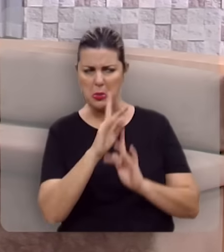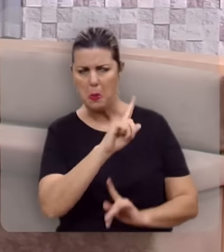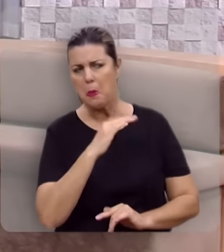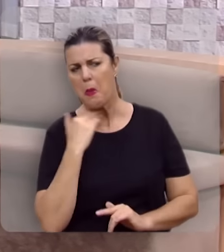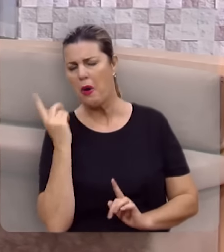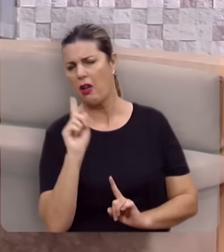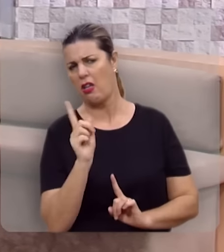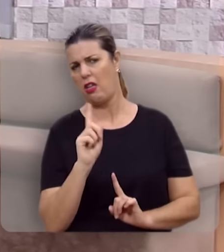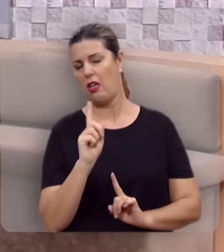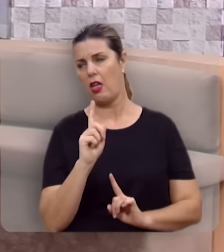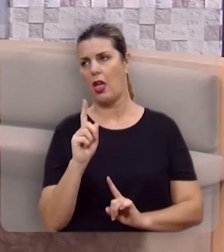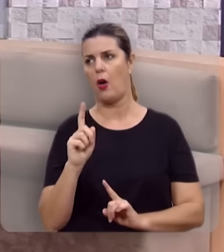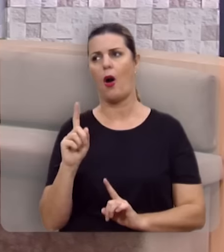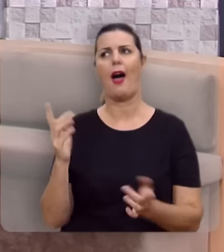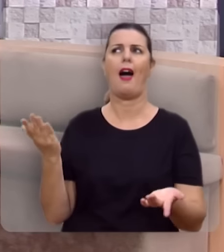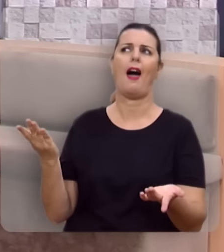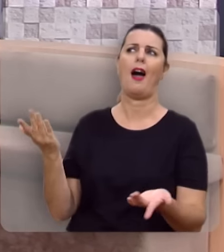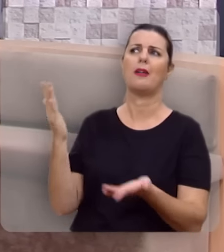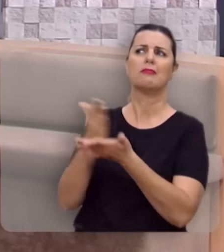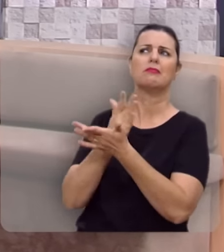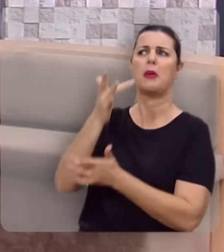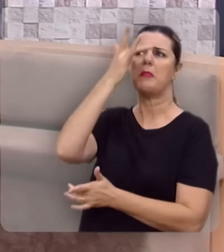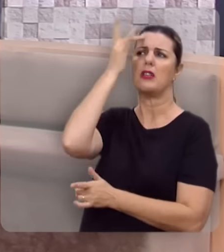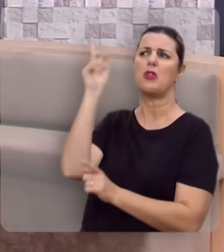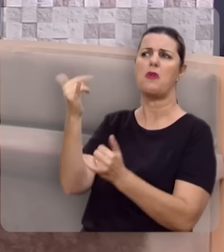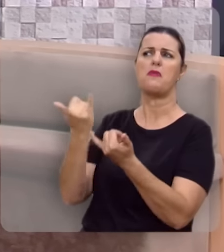chegou a morrer. Outros, não,